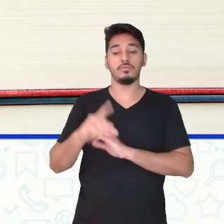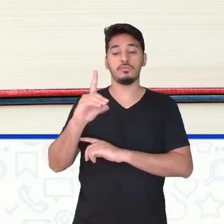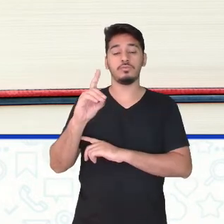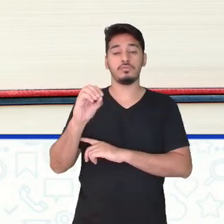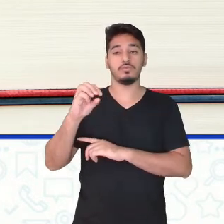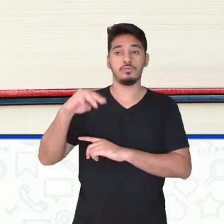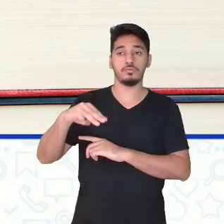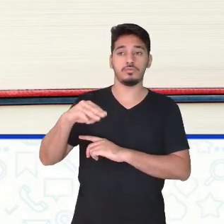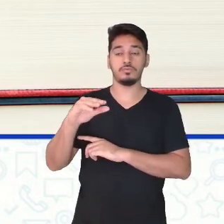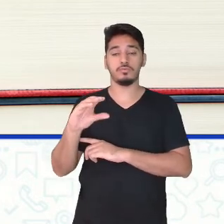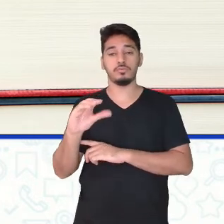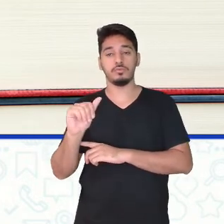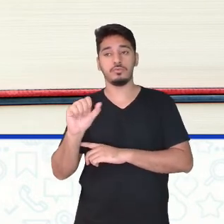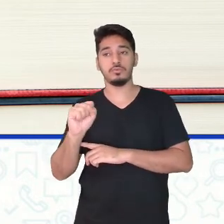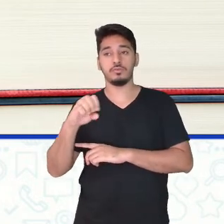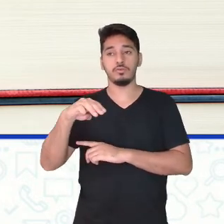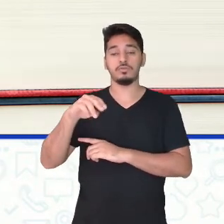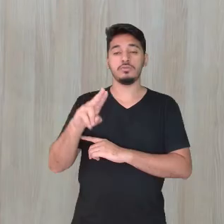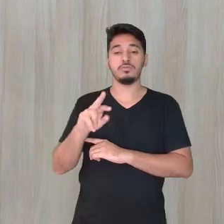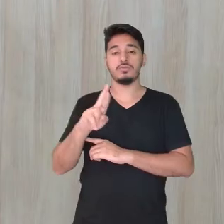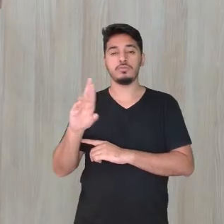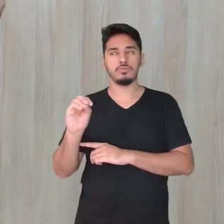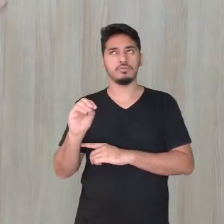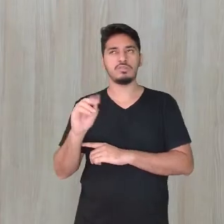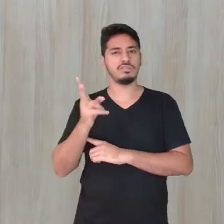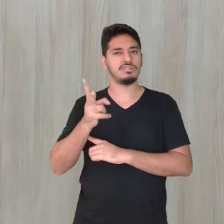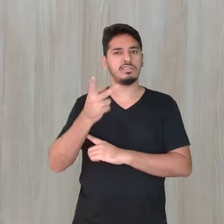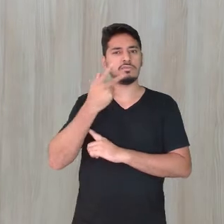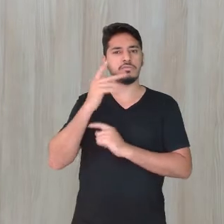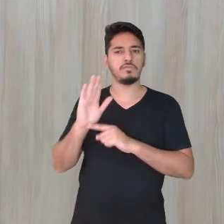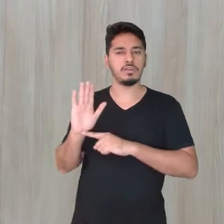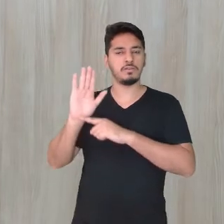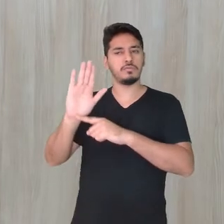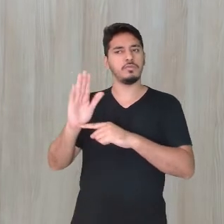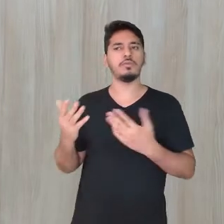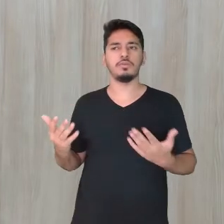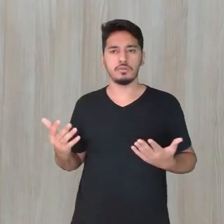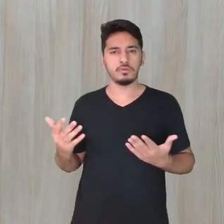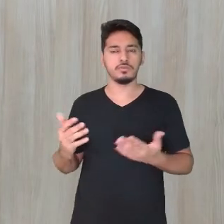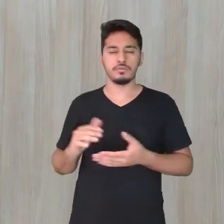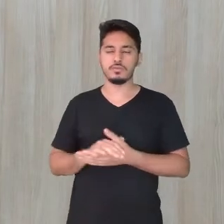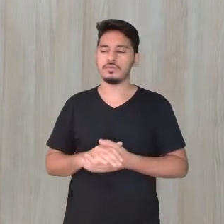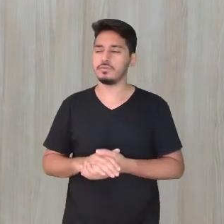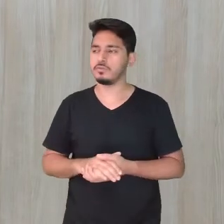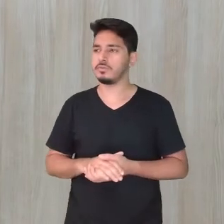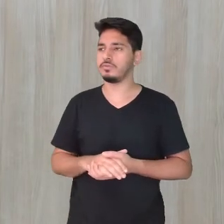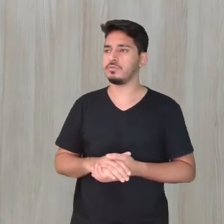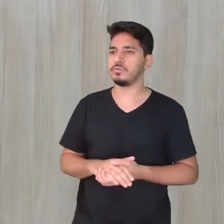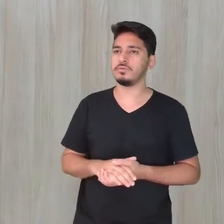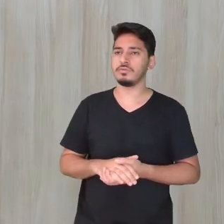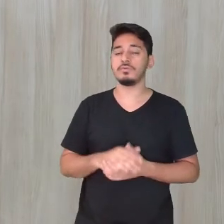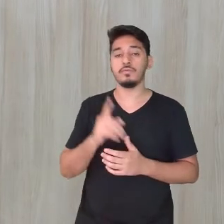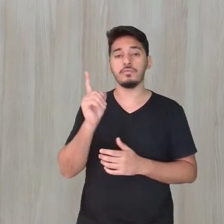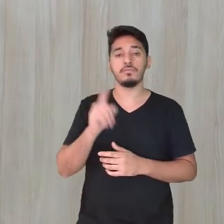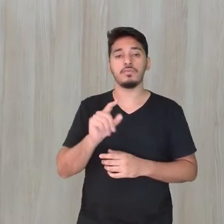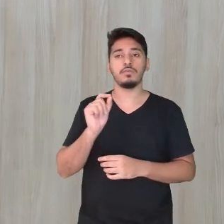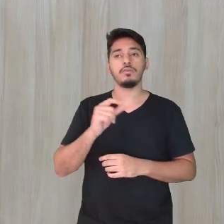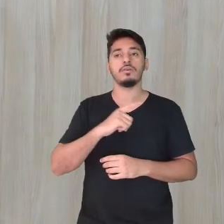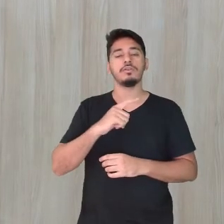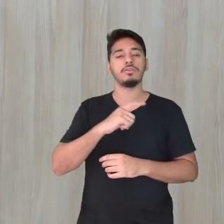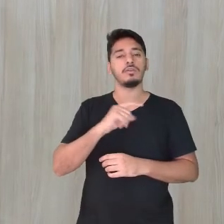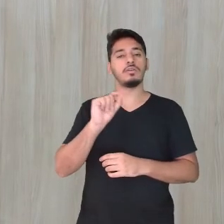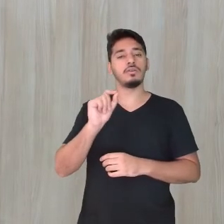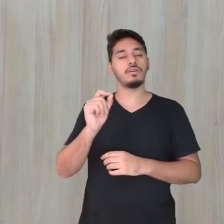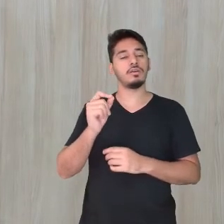Machado de Assis, que a gente vai e volta nesse Dom Casmurro, né, professor? A gente nunca supera. Tá certo? A história de Capitu e de Bentinho,